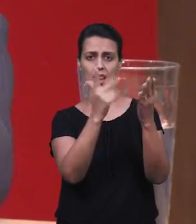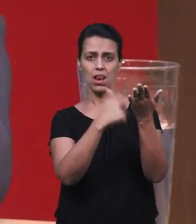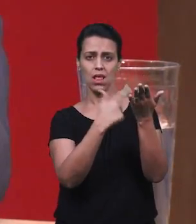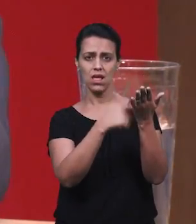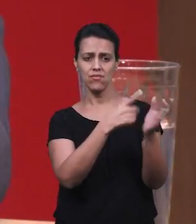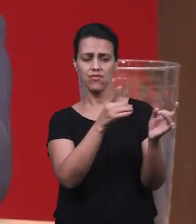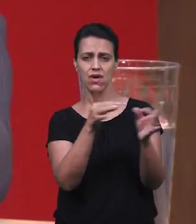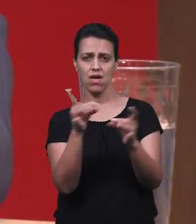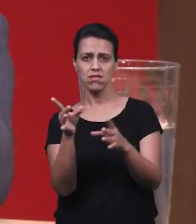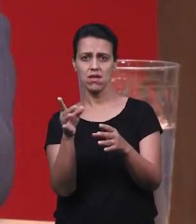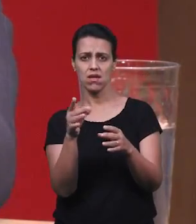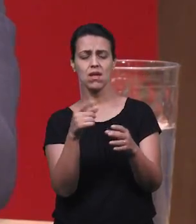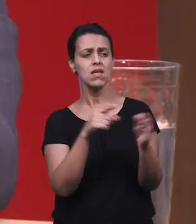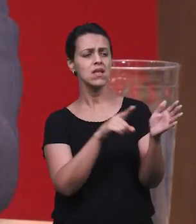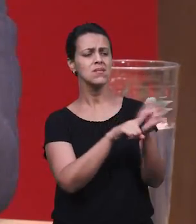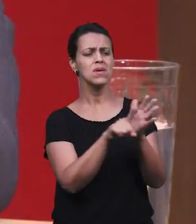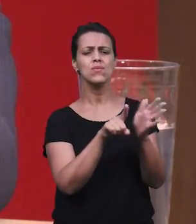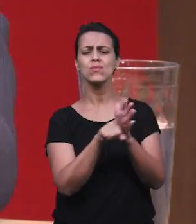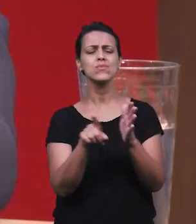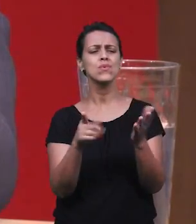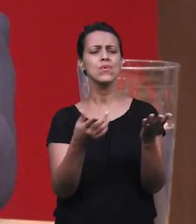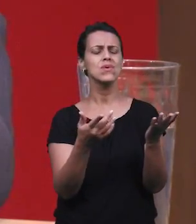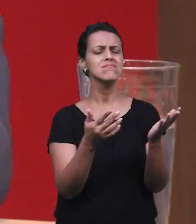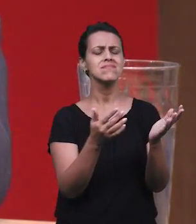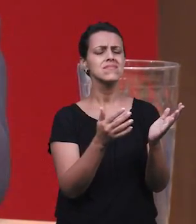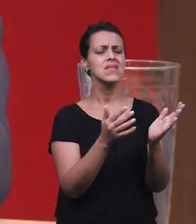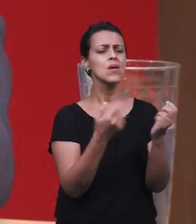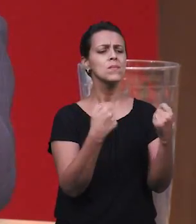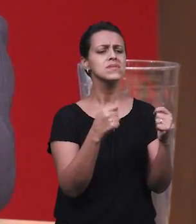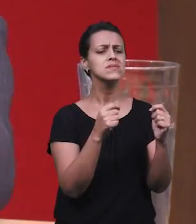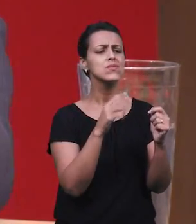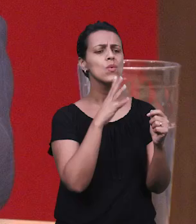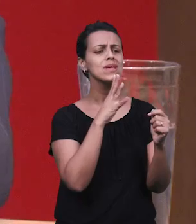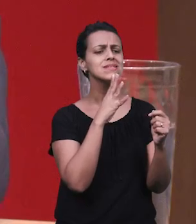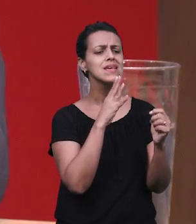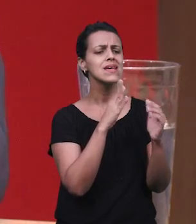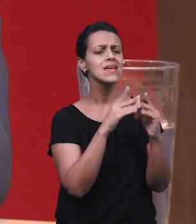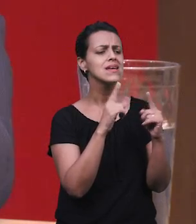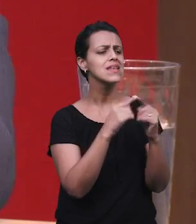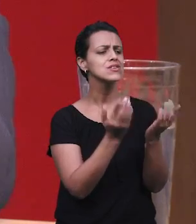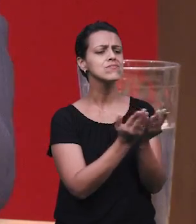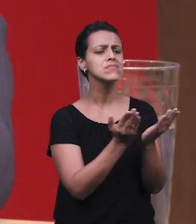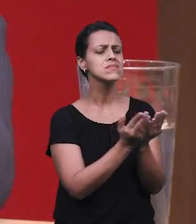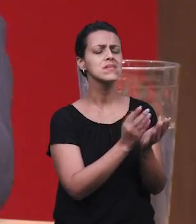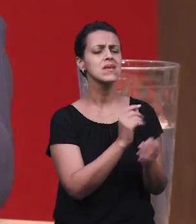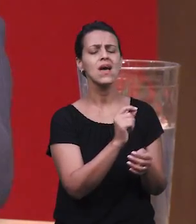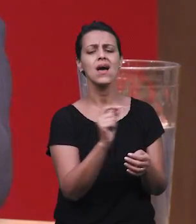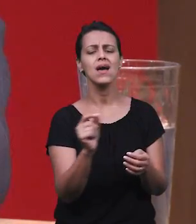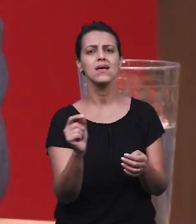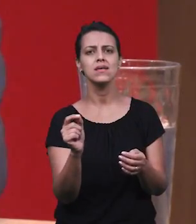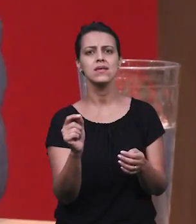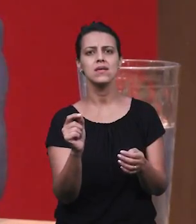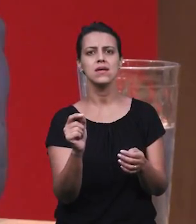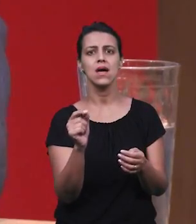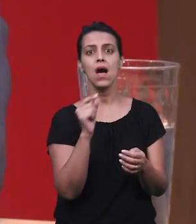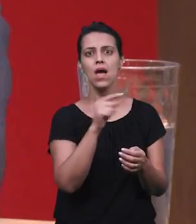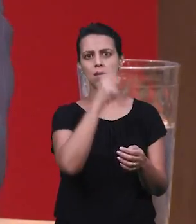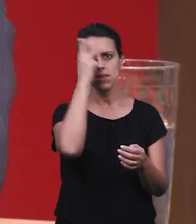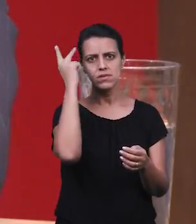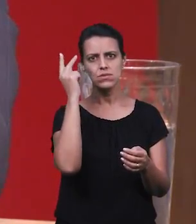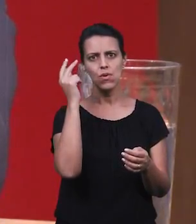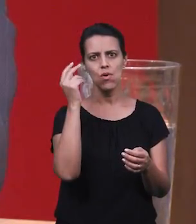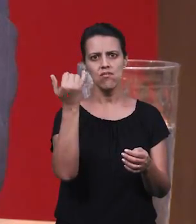e ali ele perguntou sobre grupos evangélicos que ele queria conhecer. E alguém naquela livraria falou de um grupo de